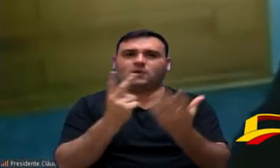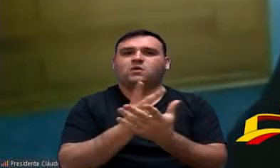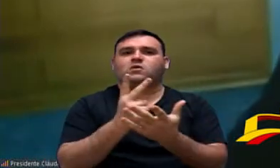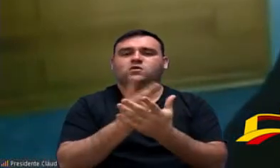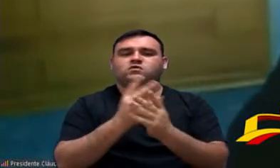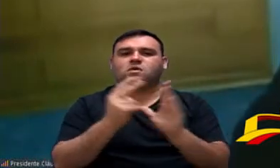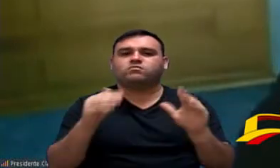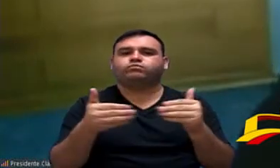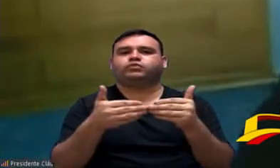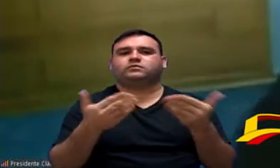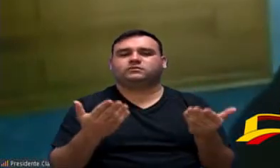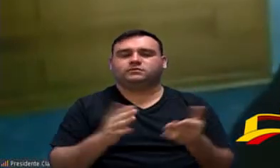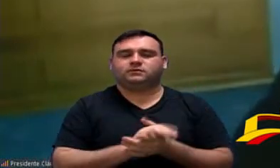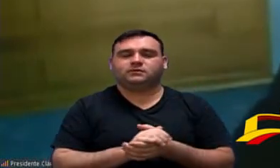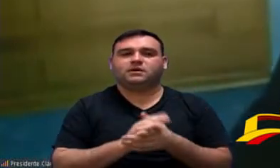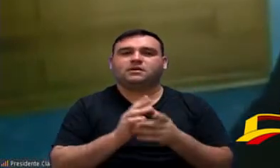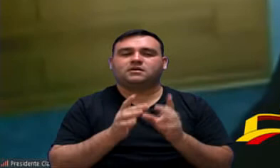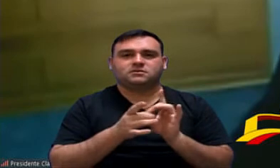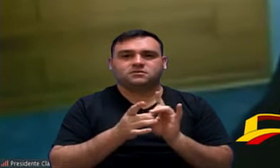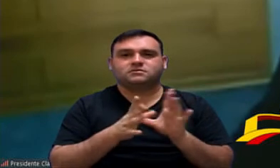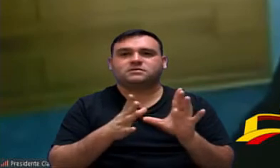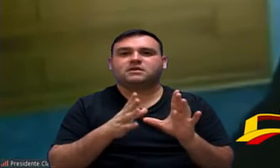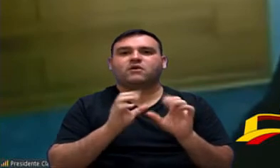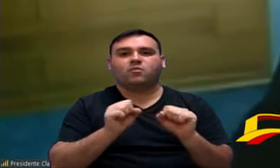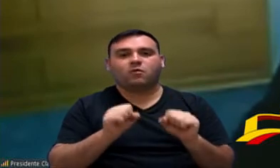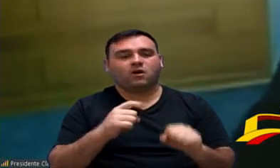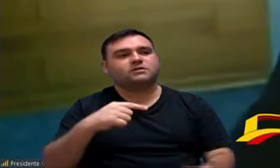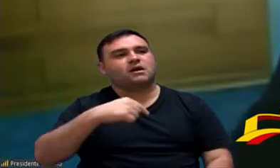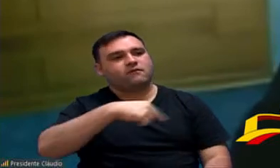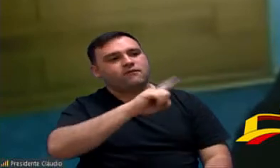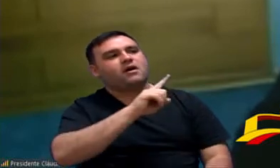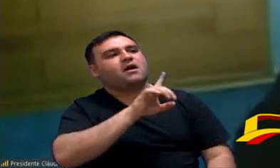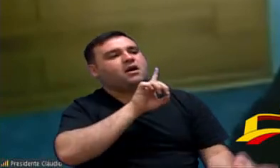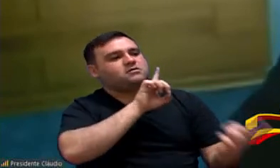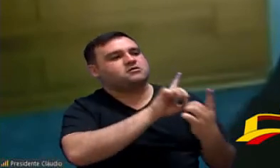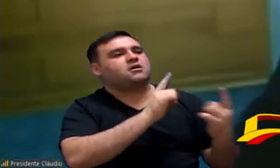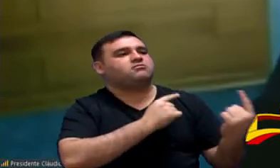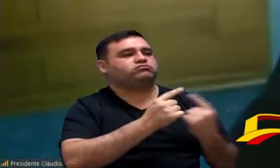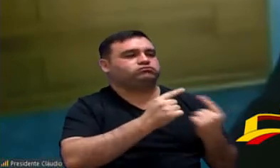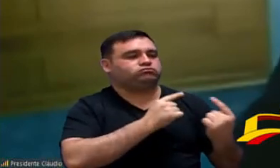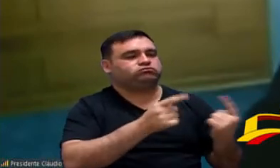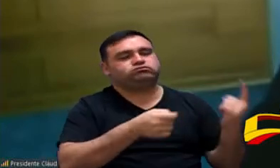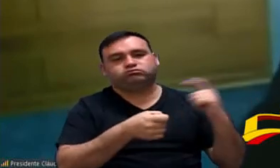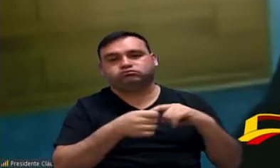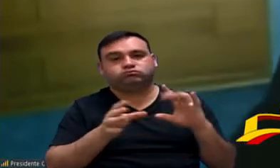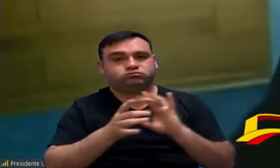mesmo estilo. Então, Vossa Excelência tem a liberdade para poder ir lá.